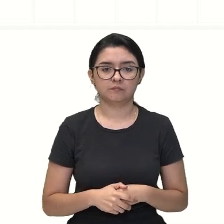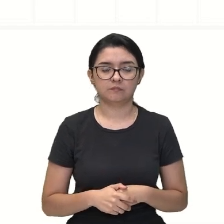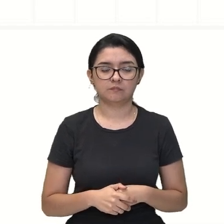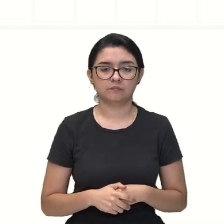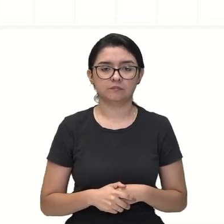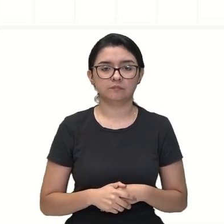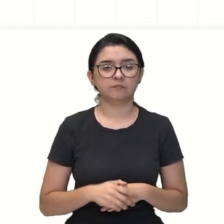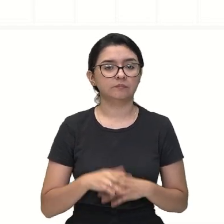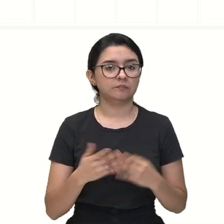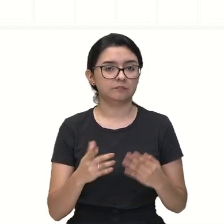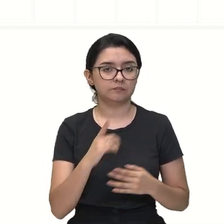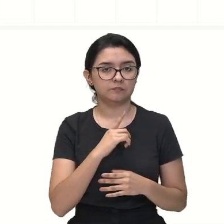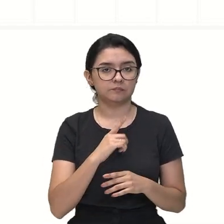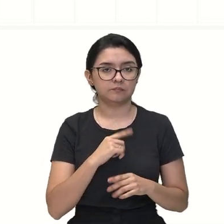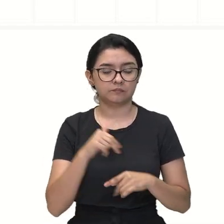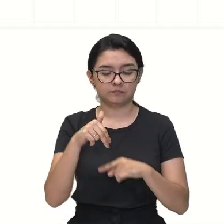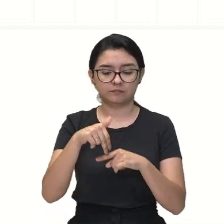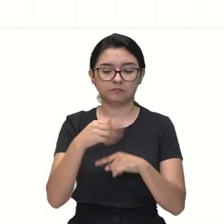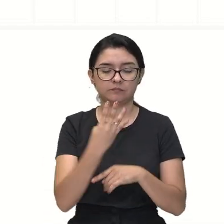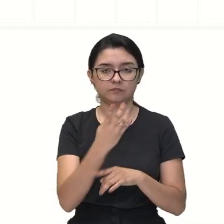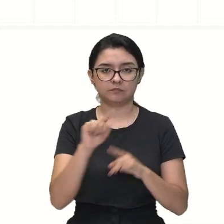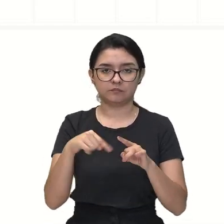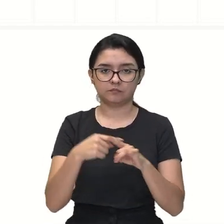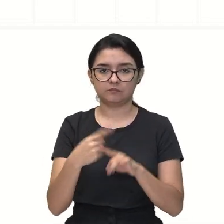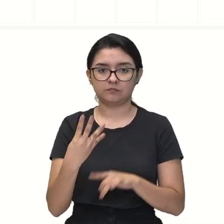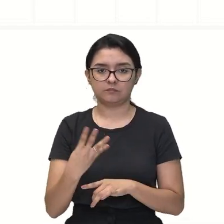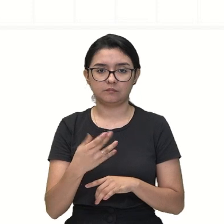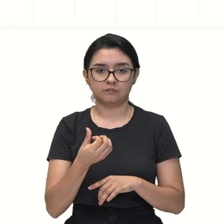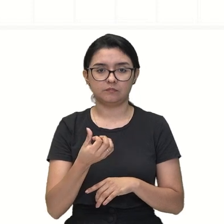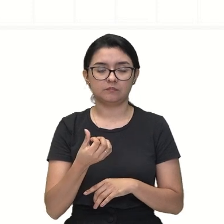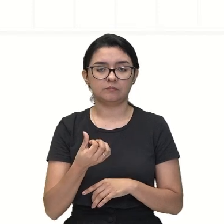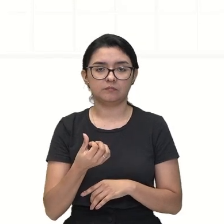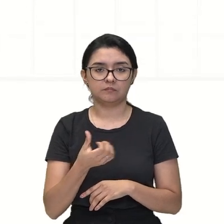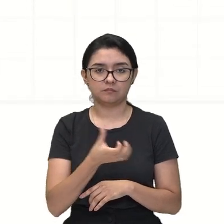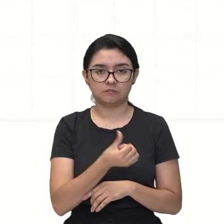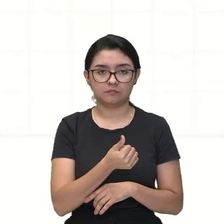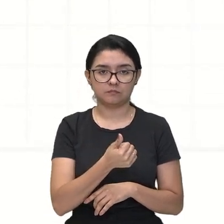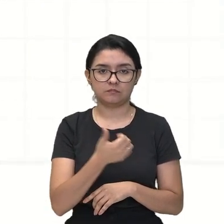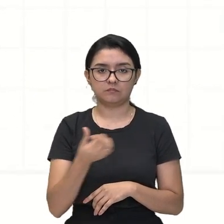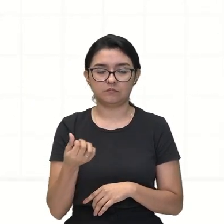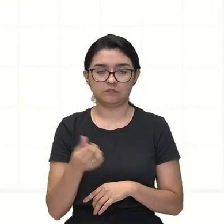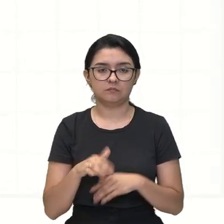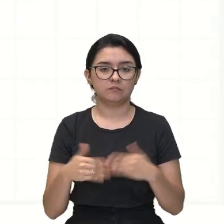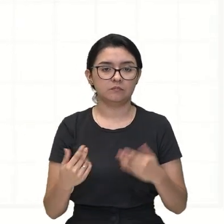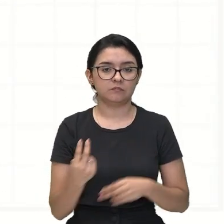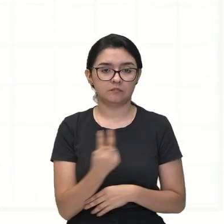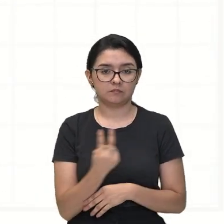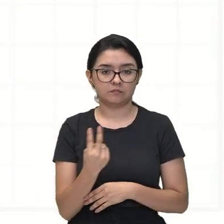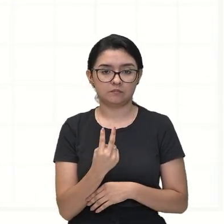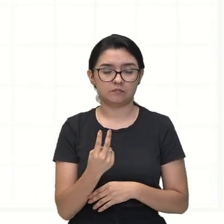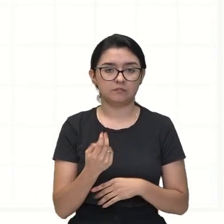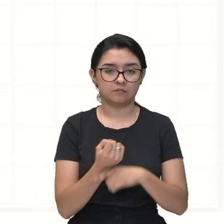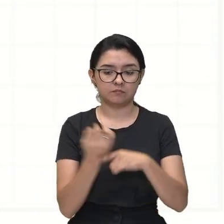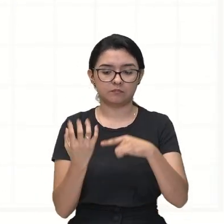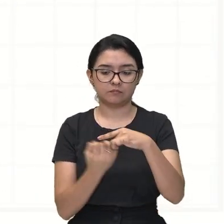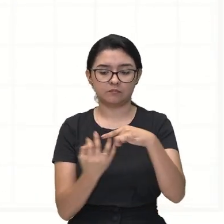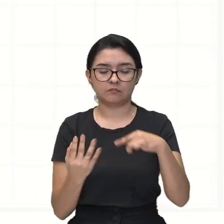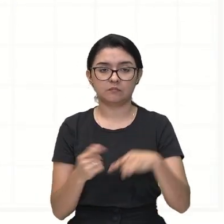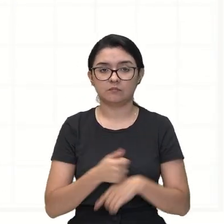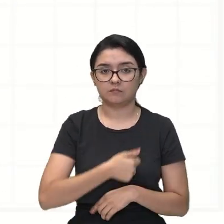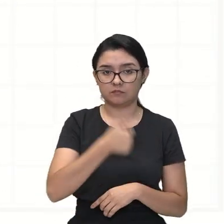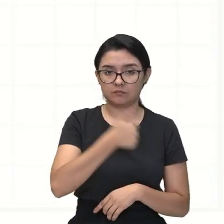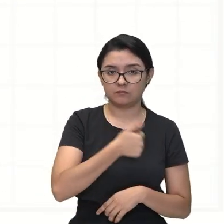4, 16. Então, nós vamos obter essas duas frações aqui. Nós temos a